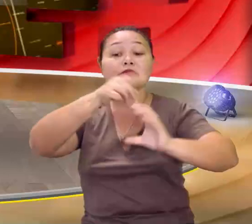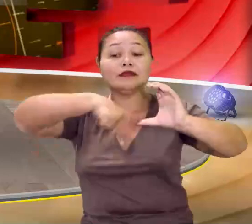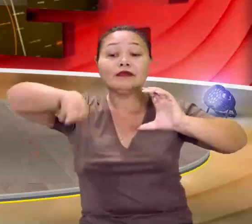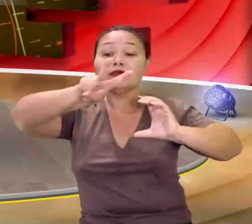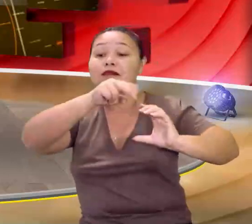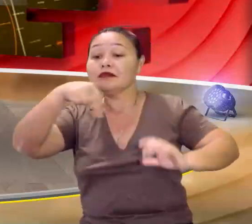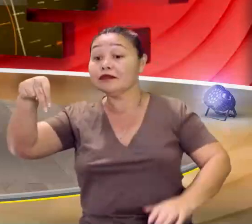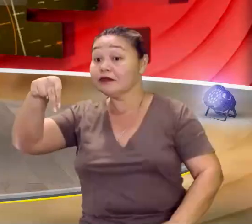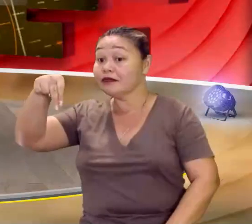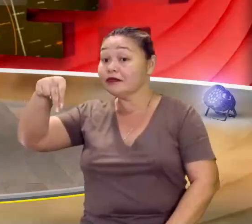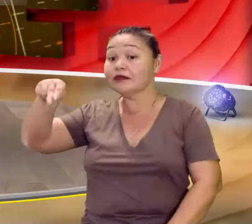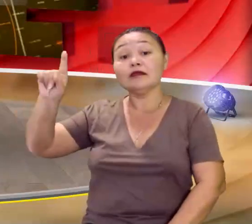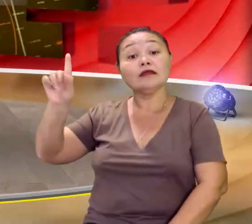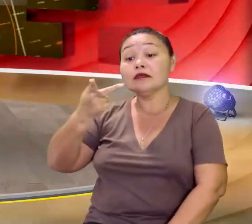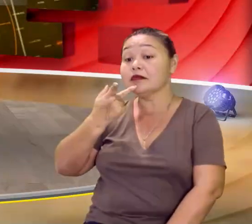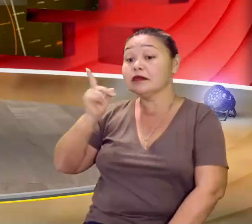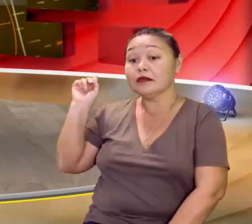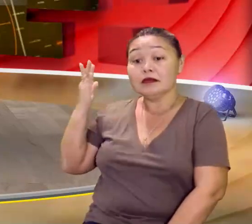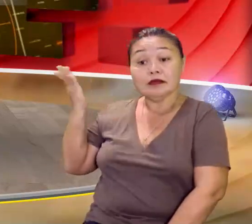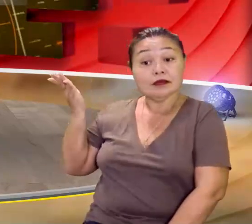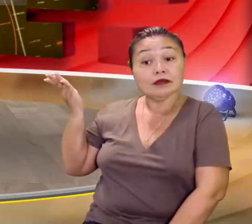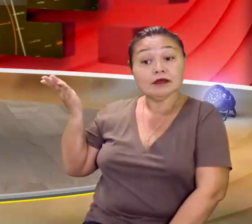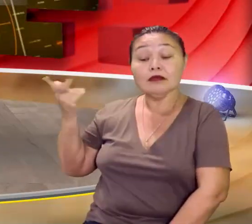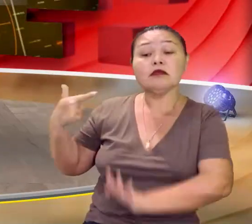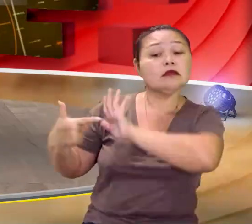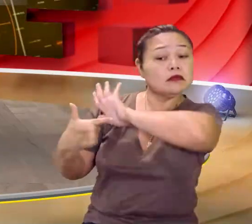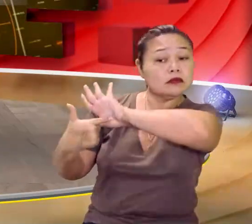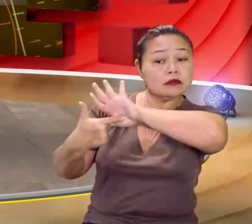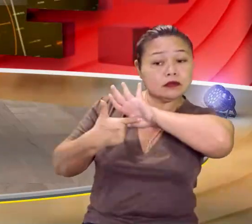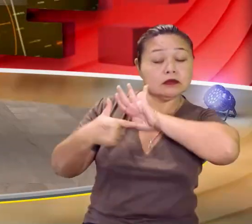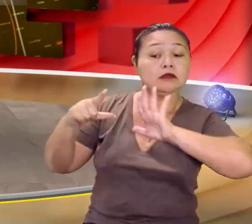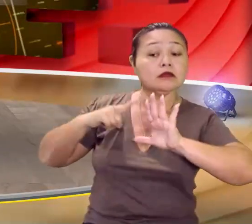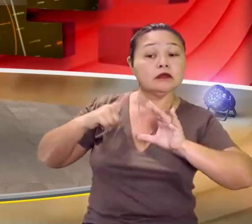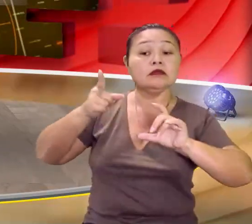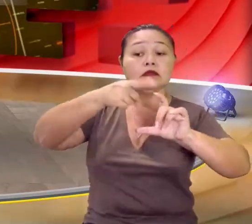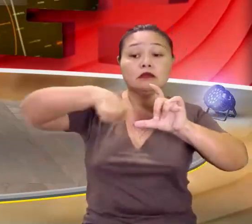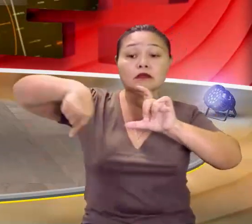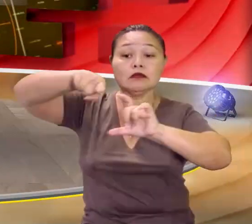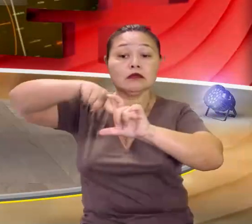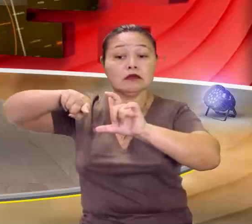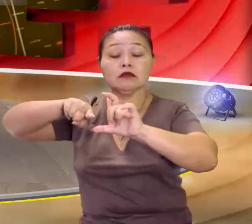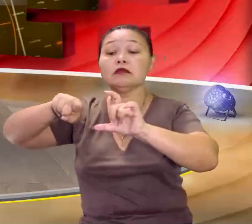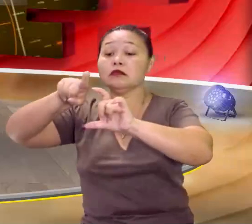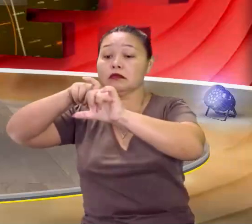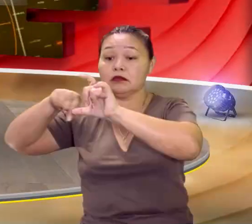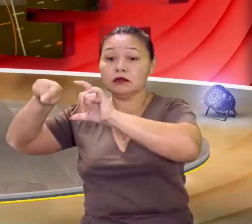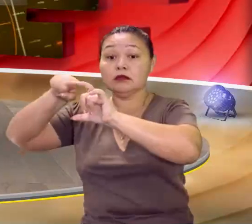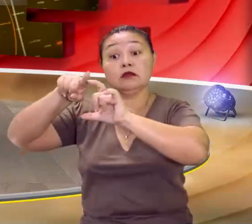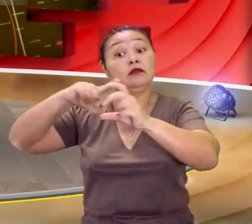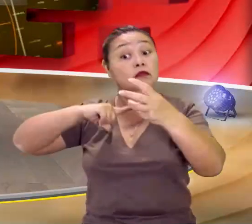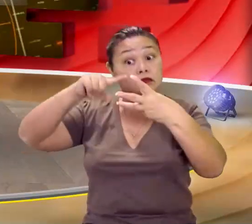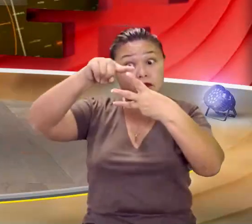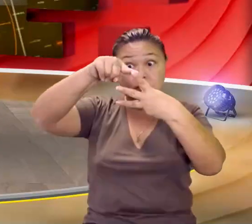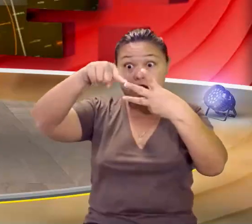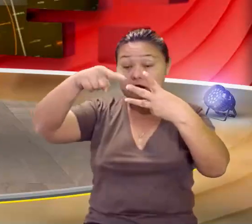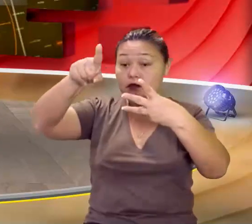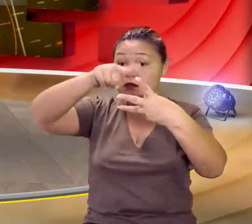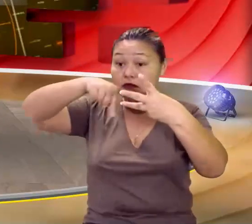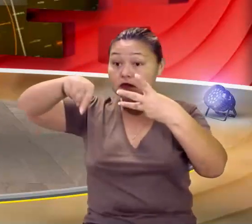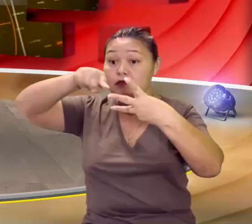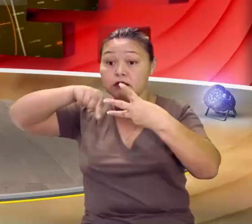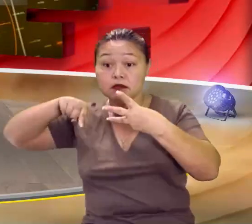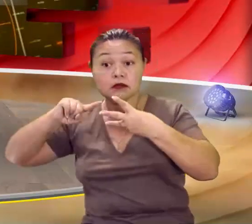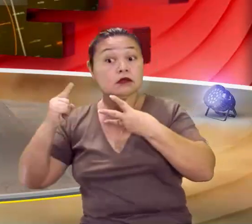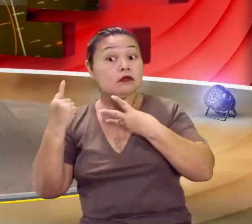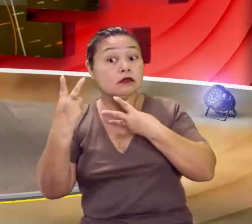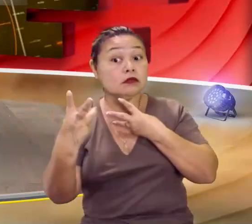de Venn. A gente falou, né, sobre... A gente já mostrou quando tem duas situações, né, com duas circunferências. E com três. E com três. Trabalhamos 2 e